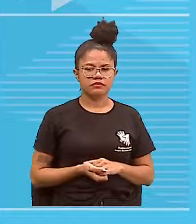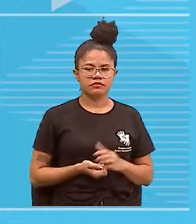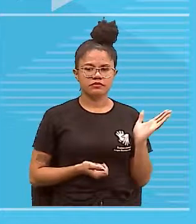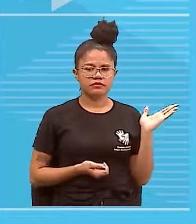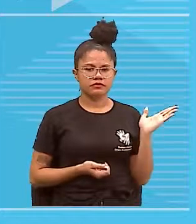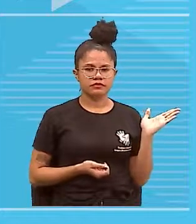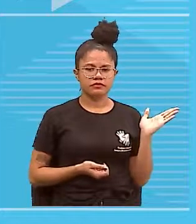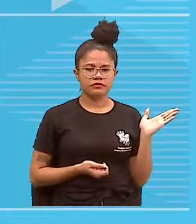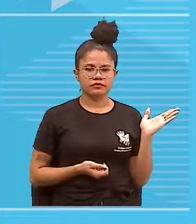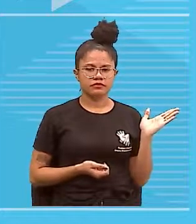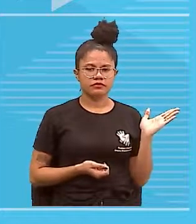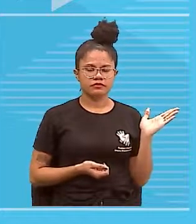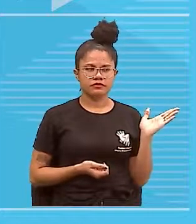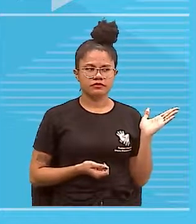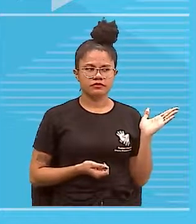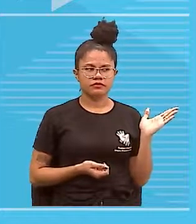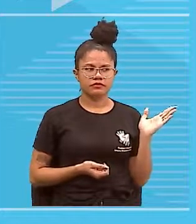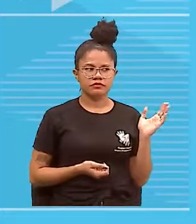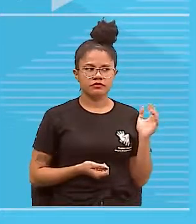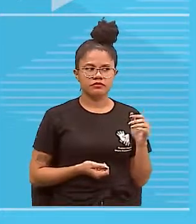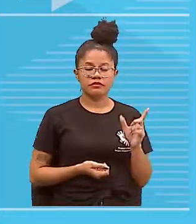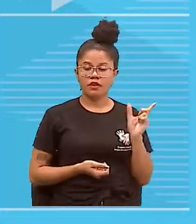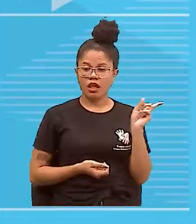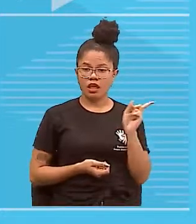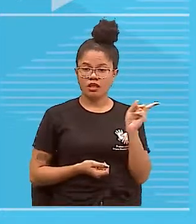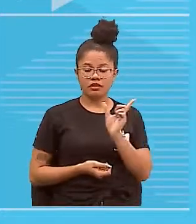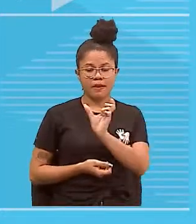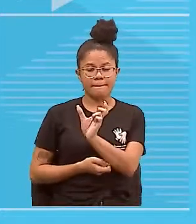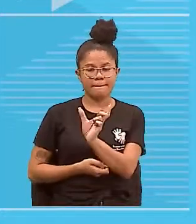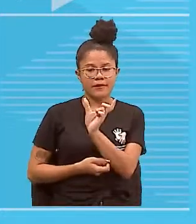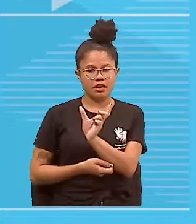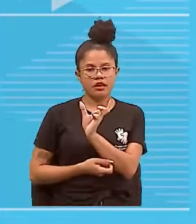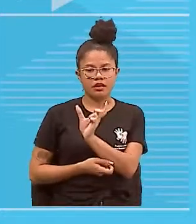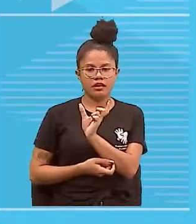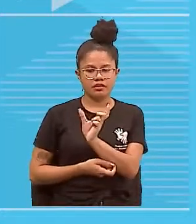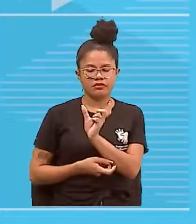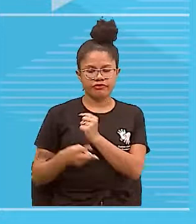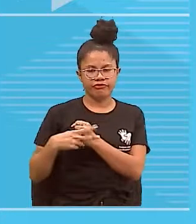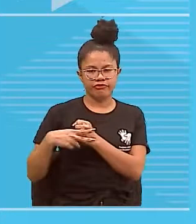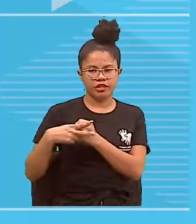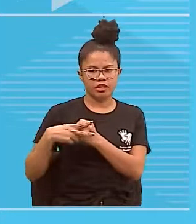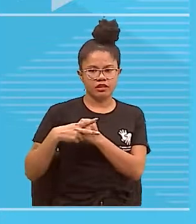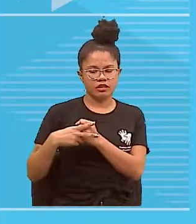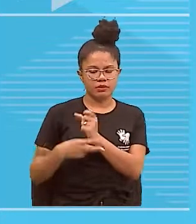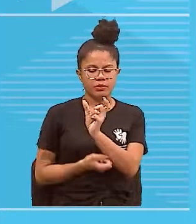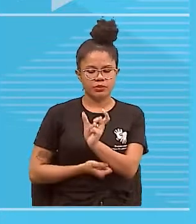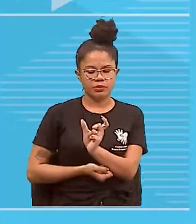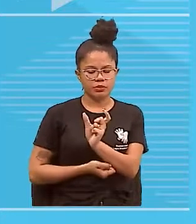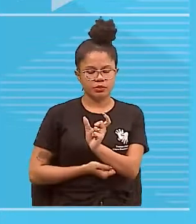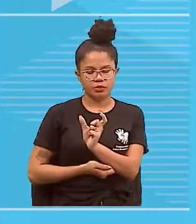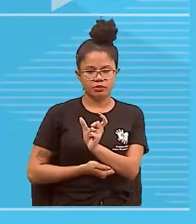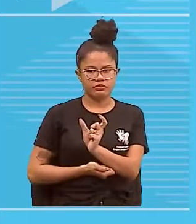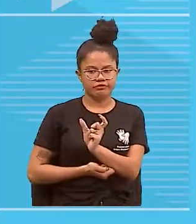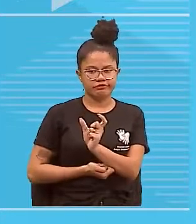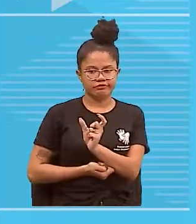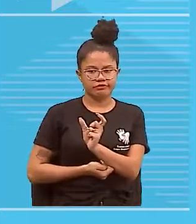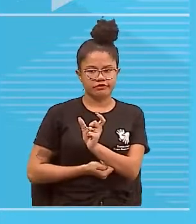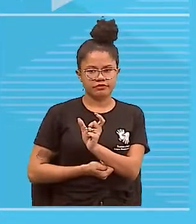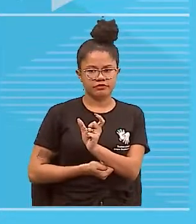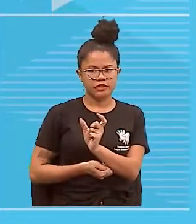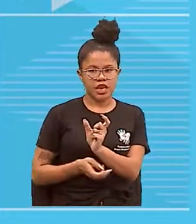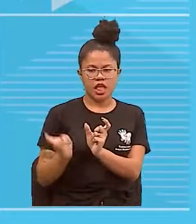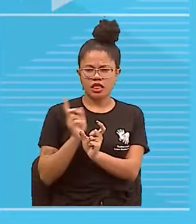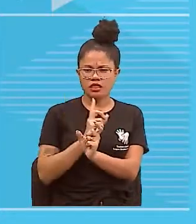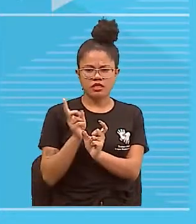não abre esse tom terias dessa forma que o verbo toma né a quem imperativo negativo no